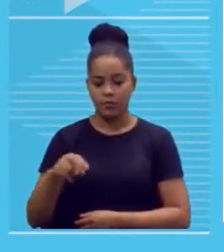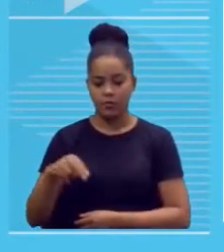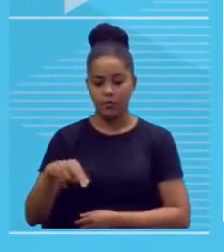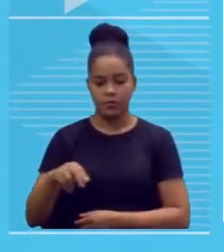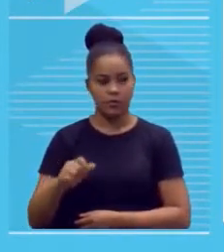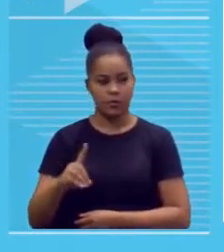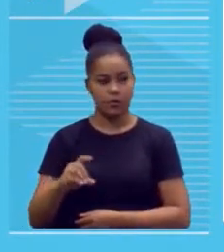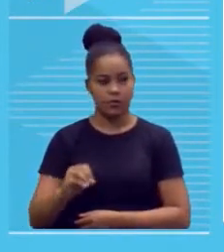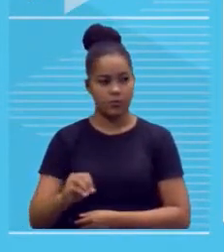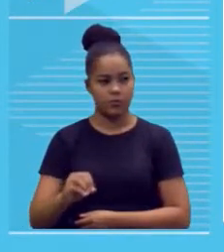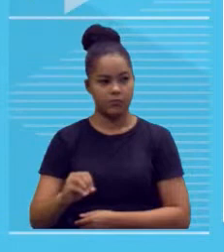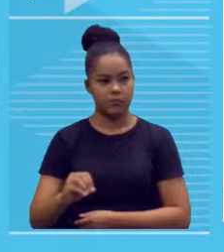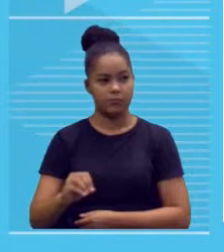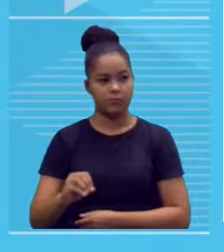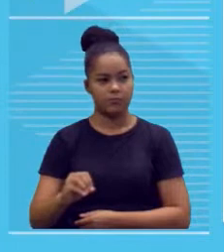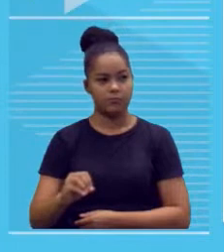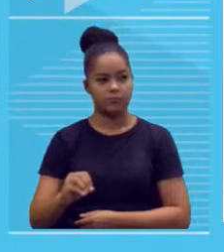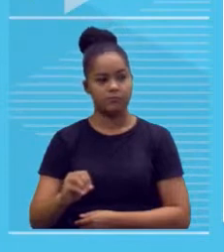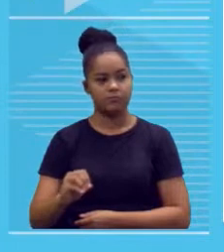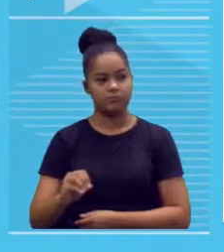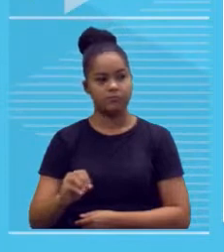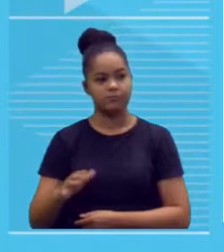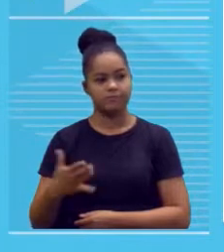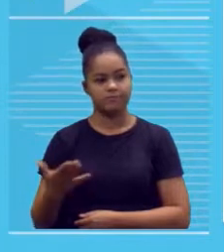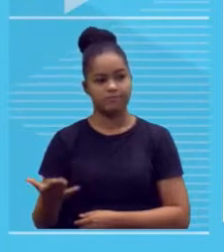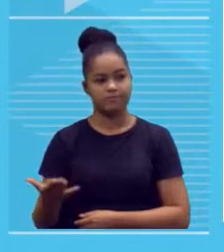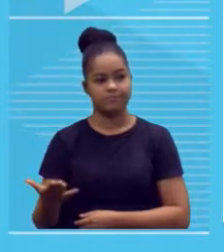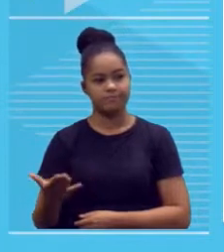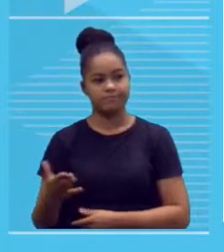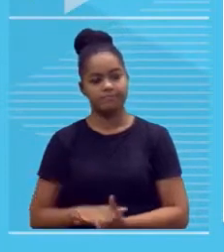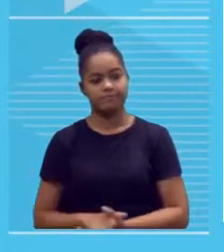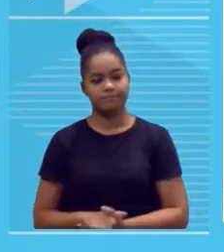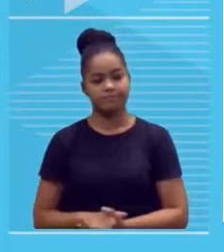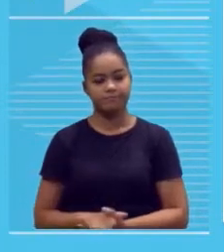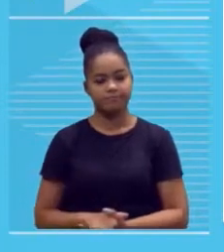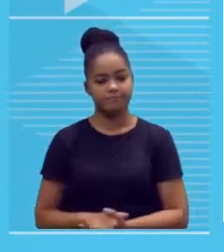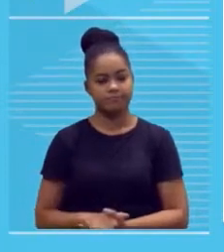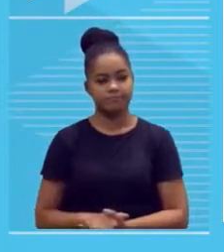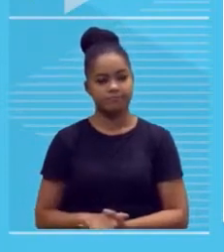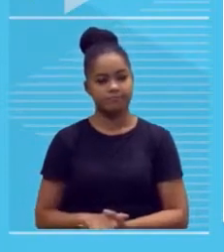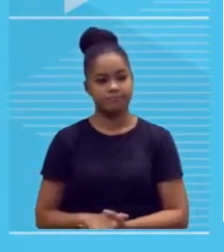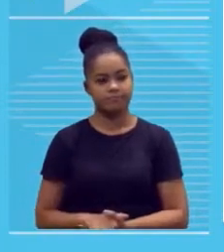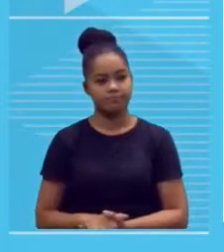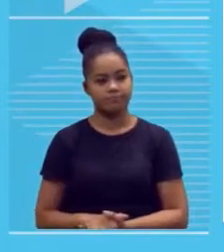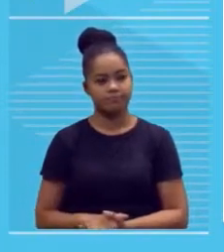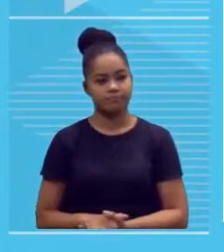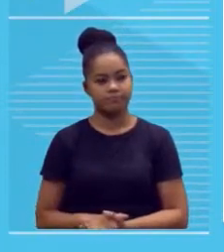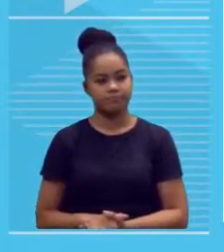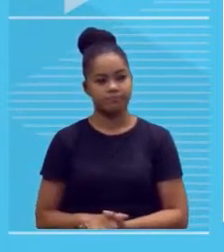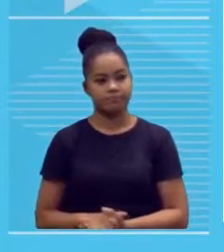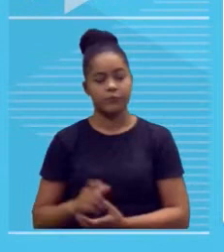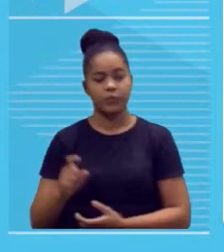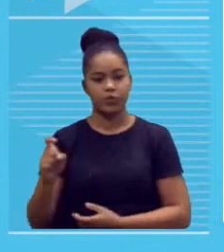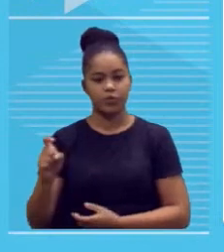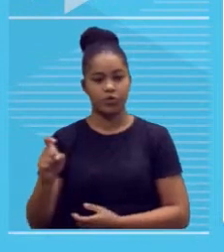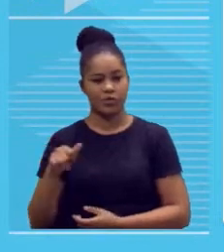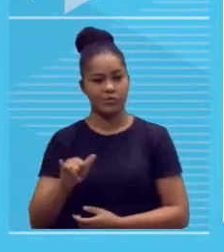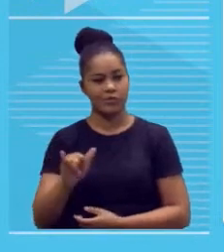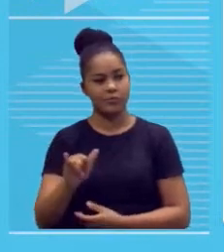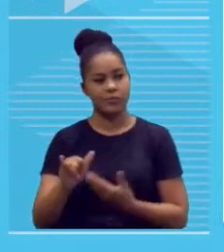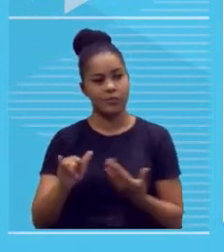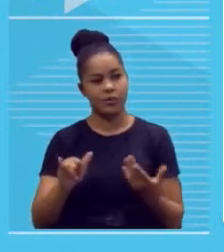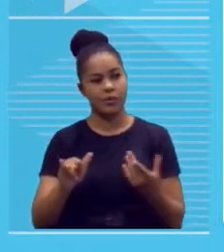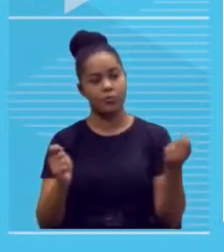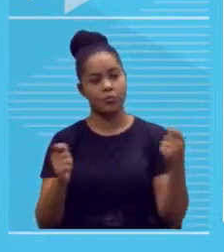Tá aqui. Todo par ordenado, professor, ele pode ser substituído numa lei de formação, numa função do primeiro